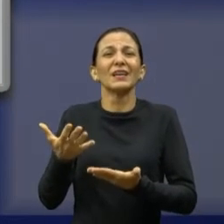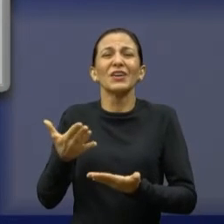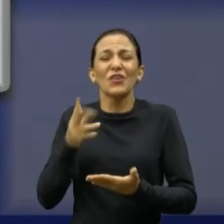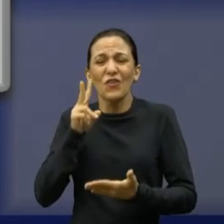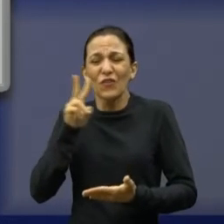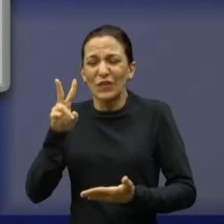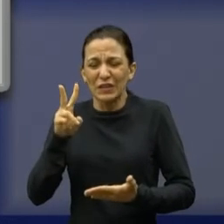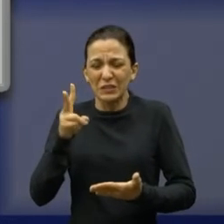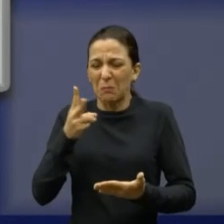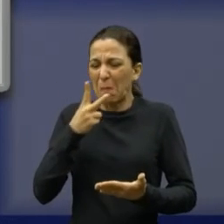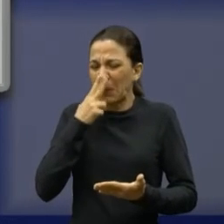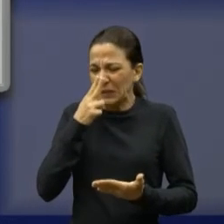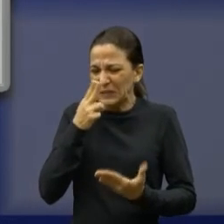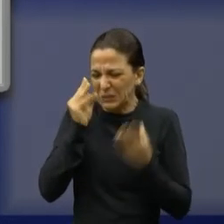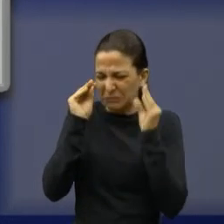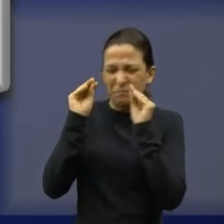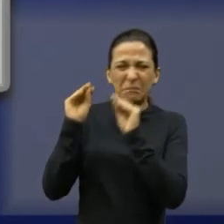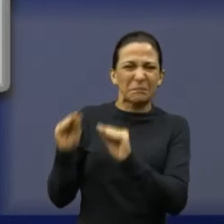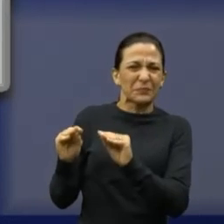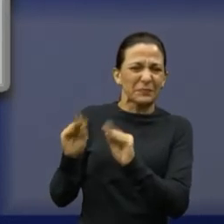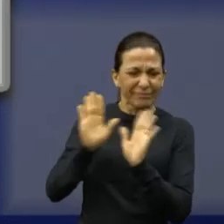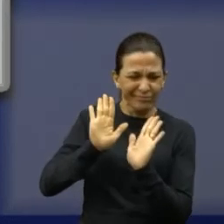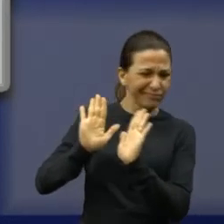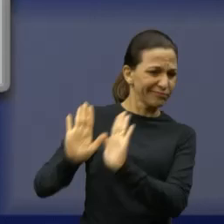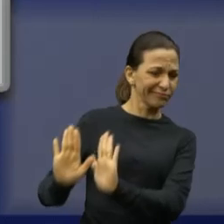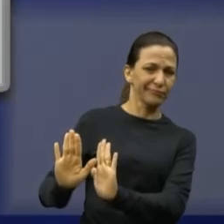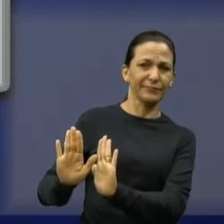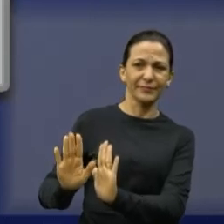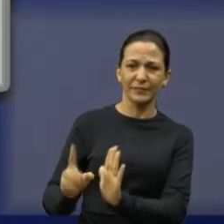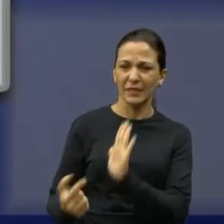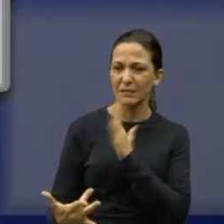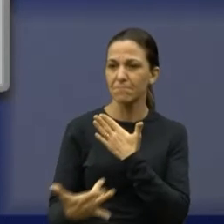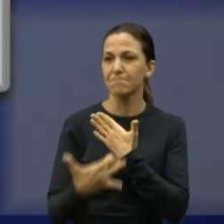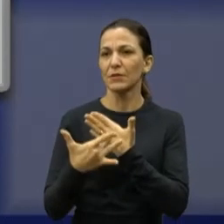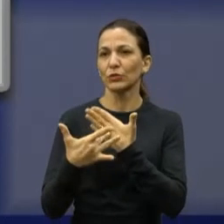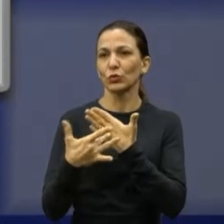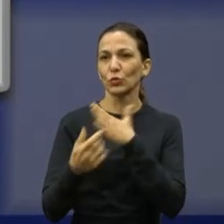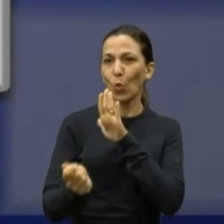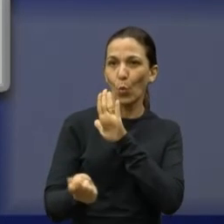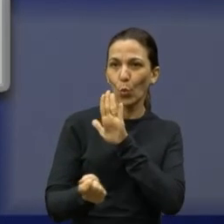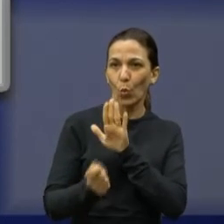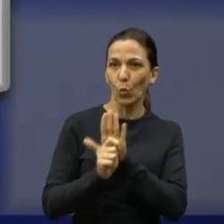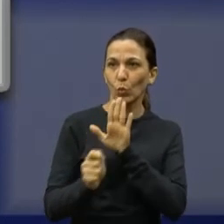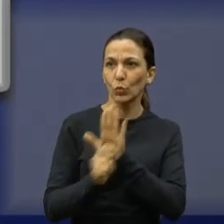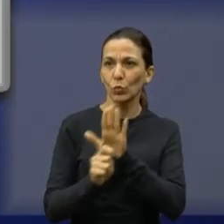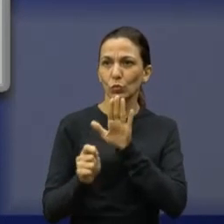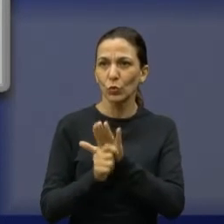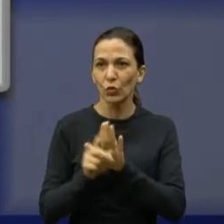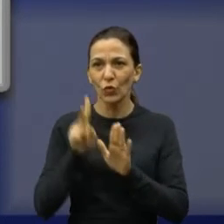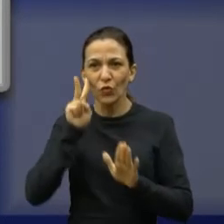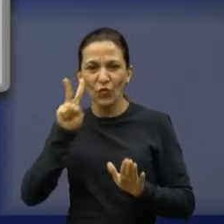algo descartável. E é também um completo absurdo permitir que a droga gere cenas de